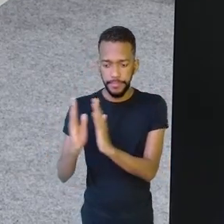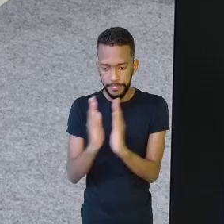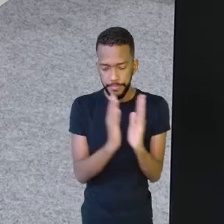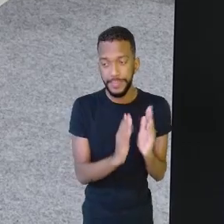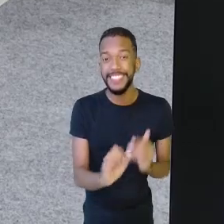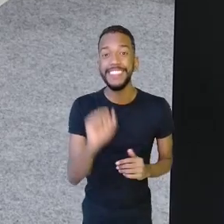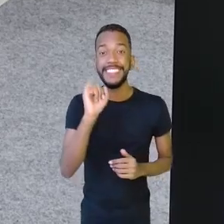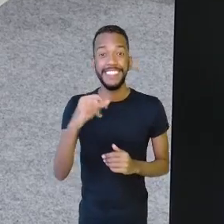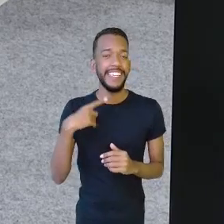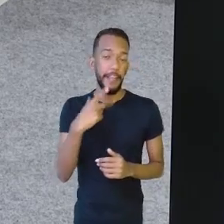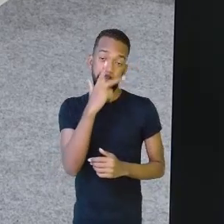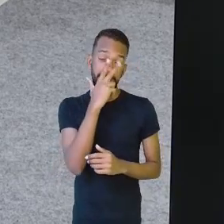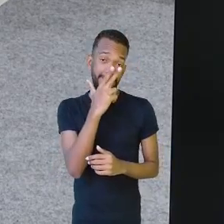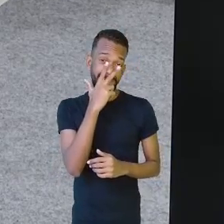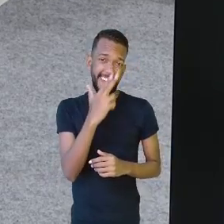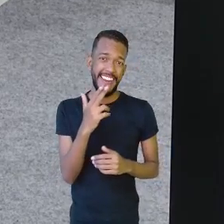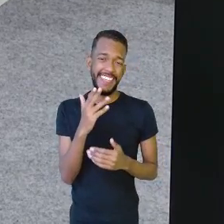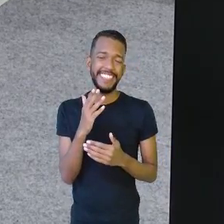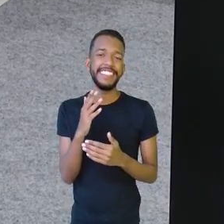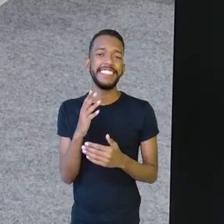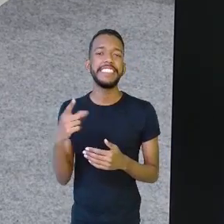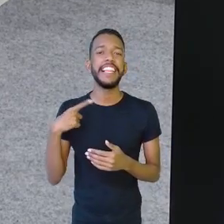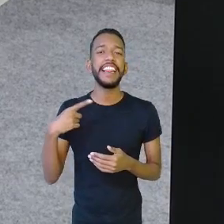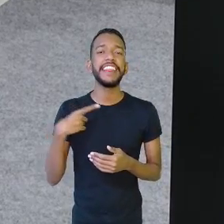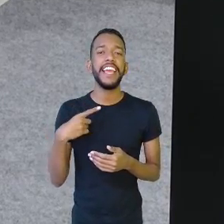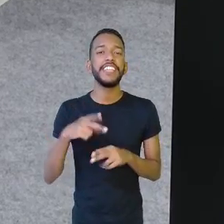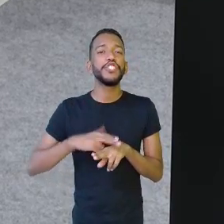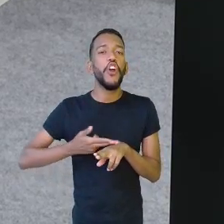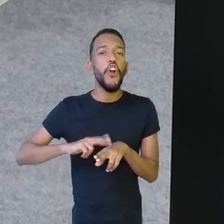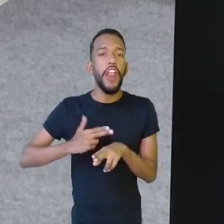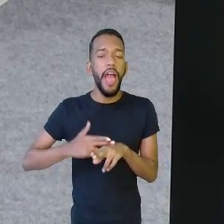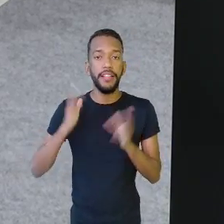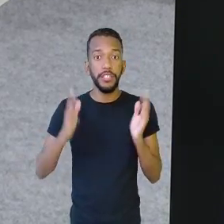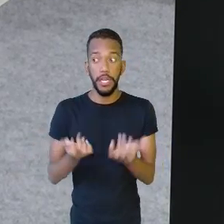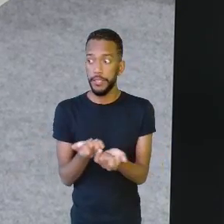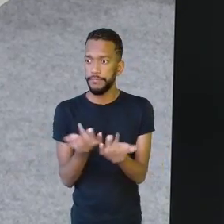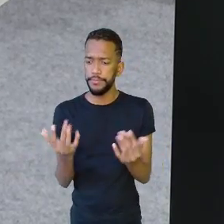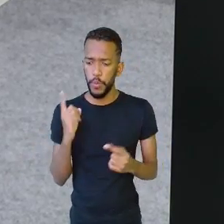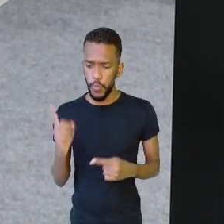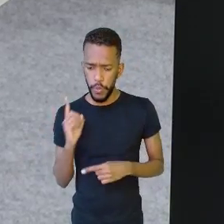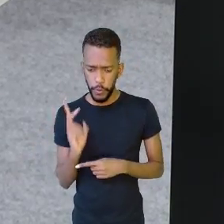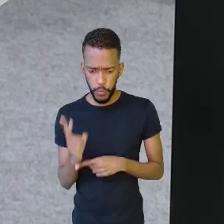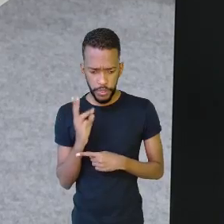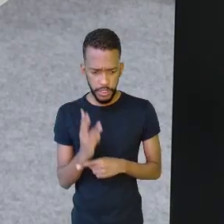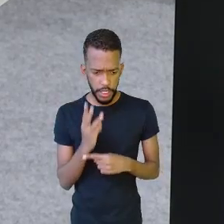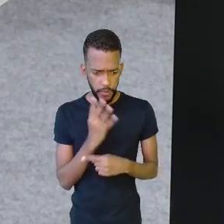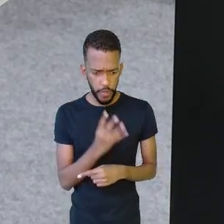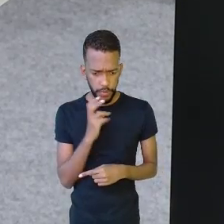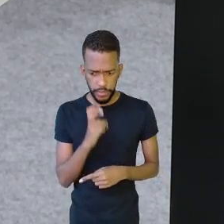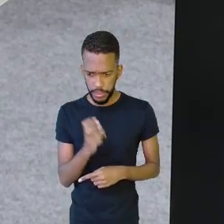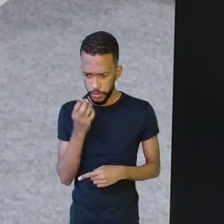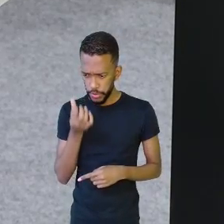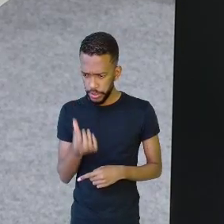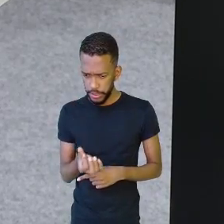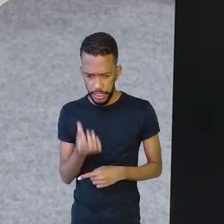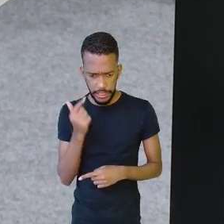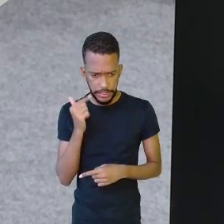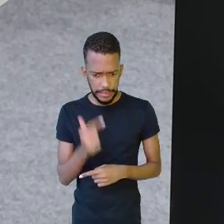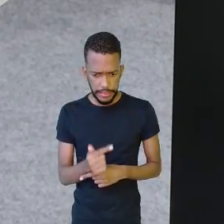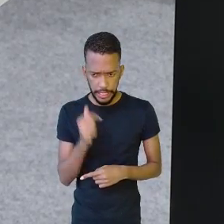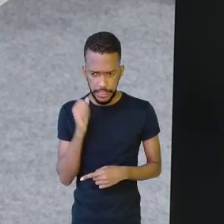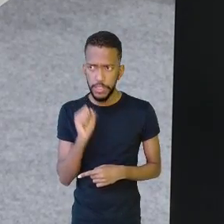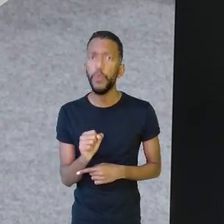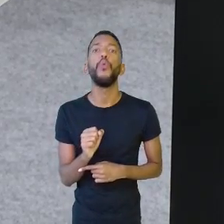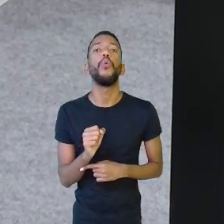ó, se fosse a barra de chocolate, eu já ia dividir para quantas pessoas? 1, 2, 3, 4, 5,